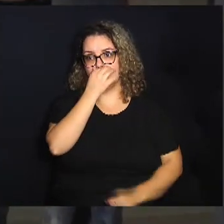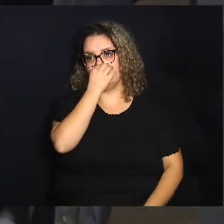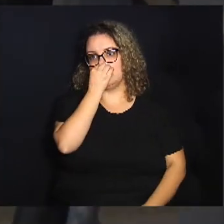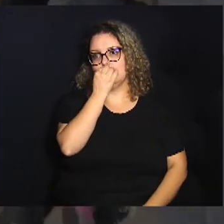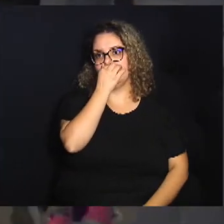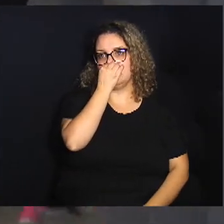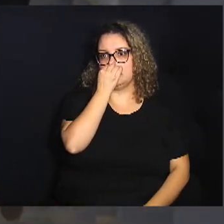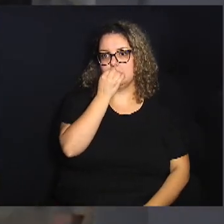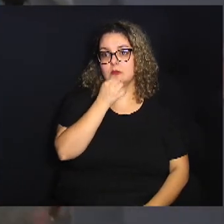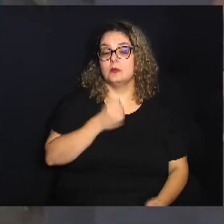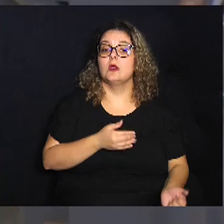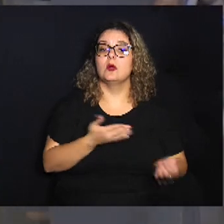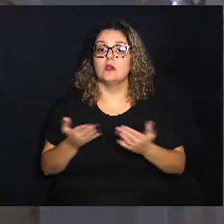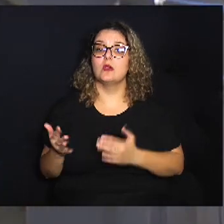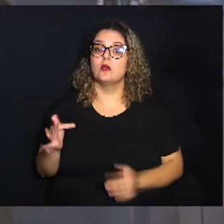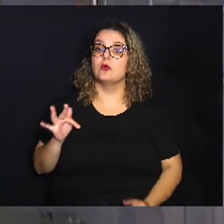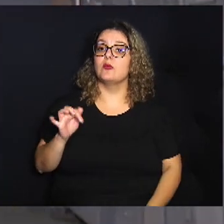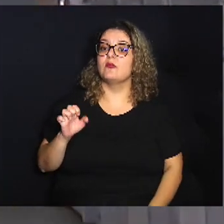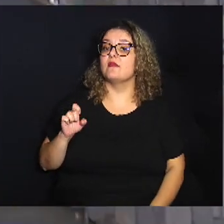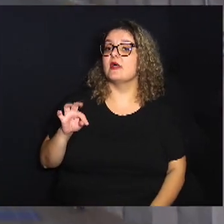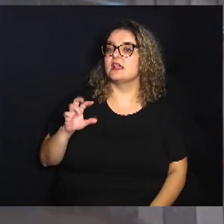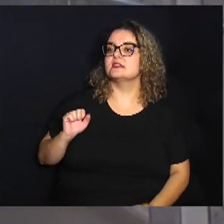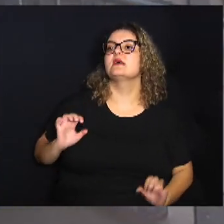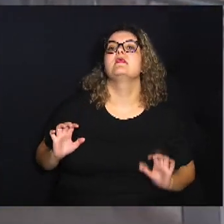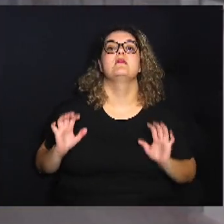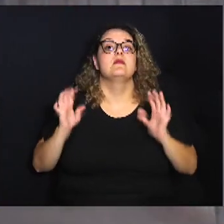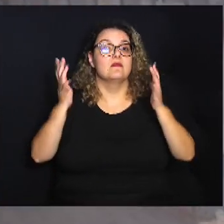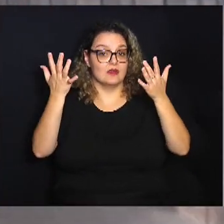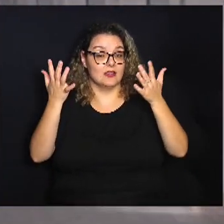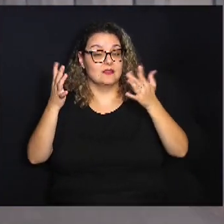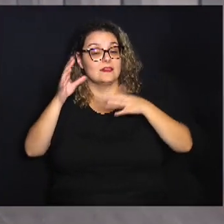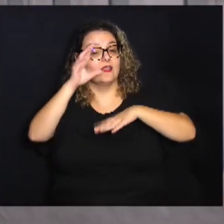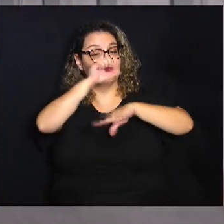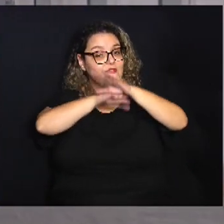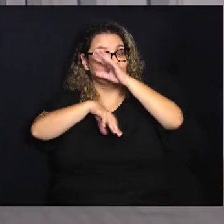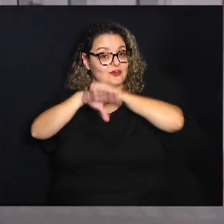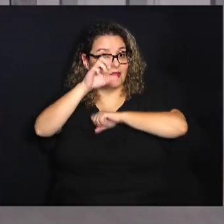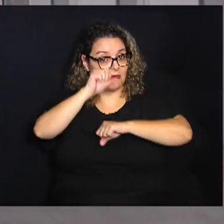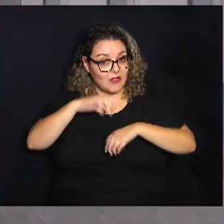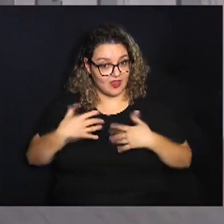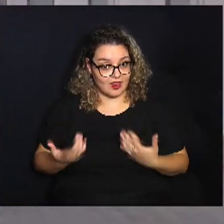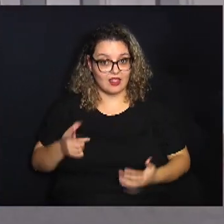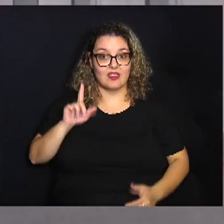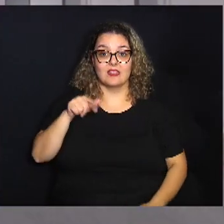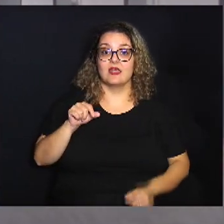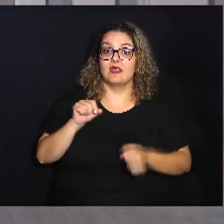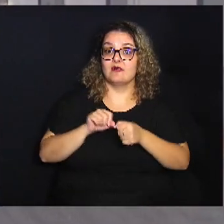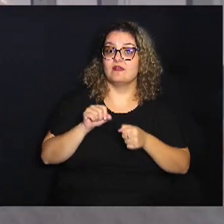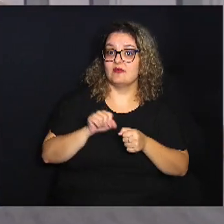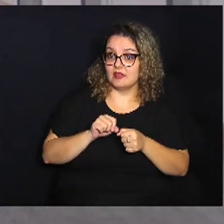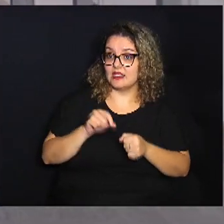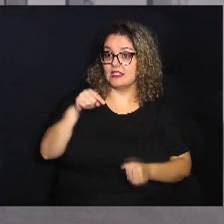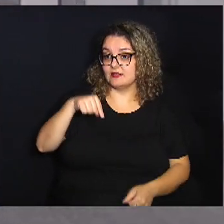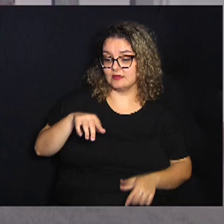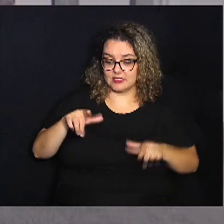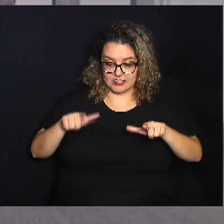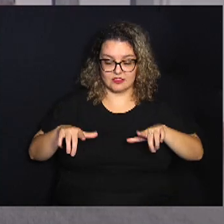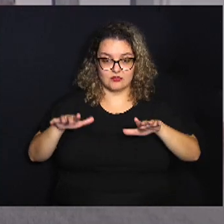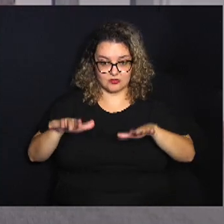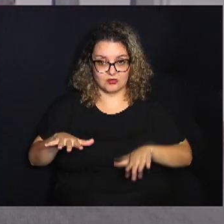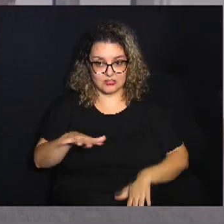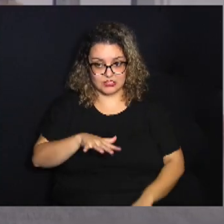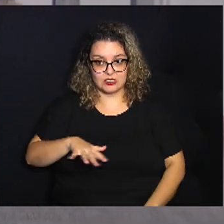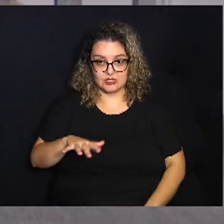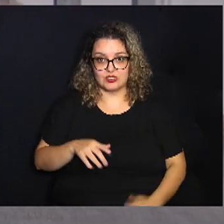eu apresento o Festa, né, que é um festival de aprender, que é um festival que é feito aqui nesse espaço, que é o Espaço